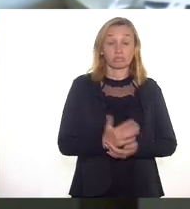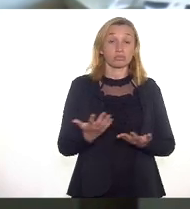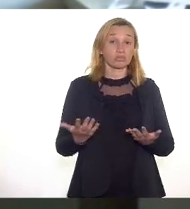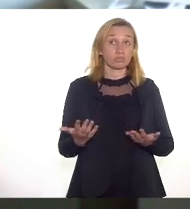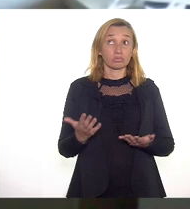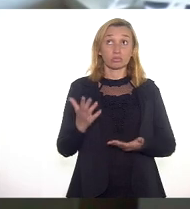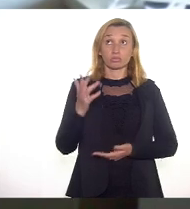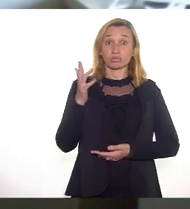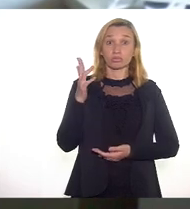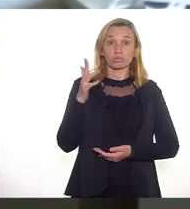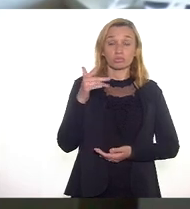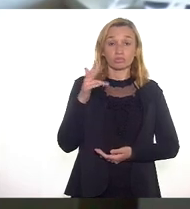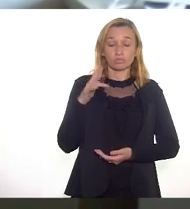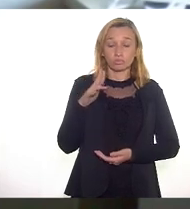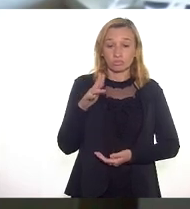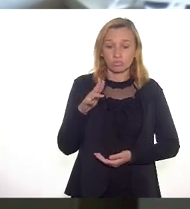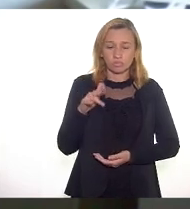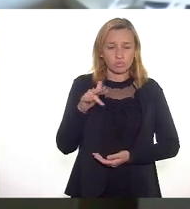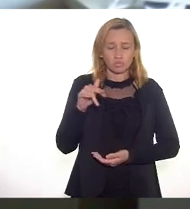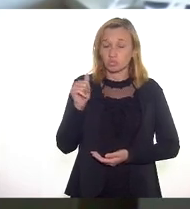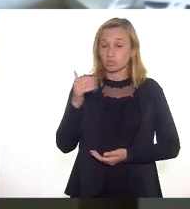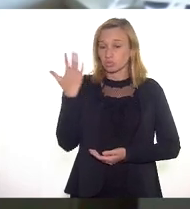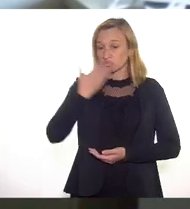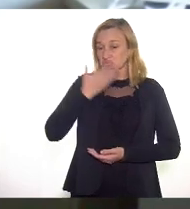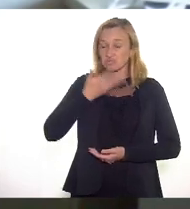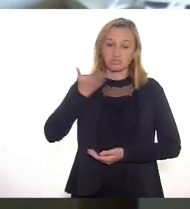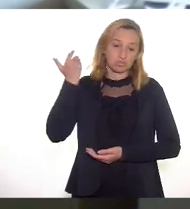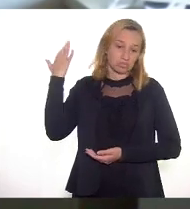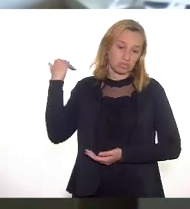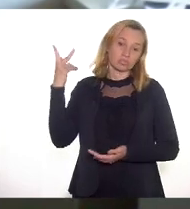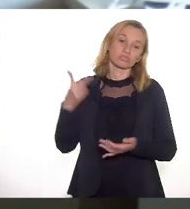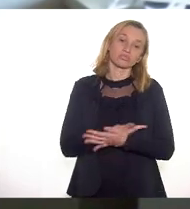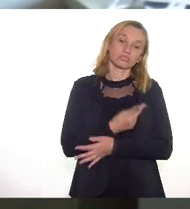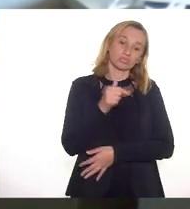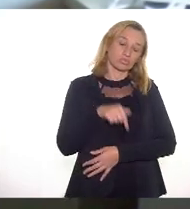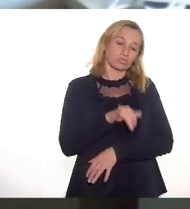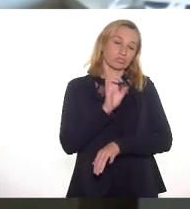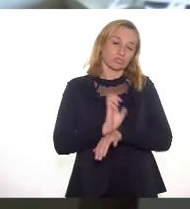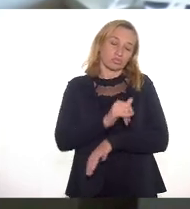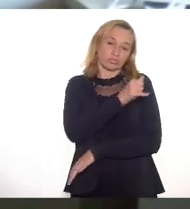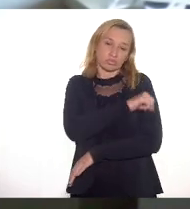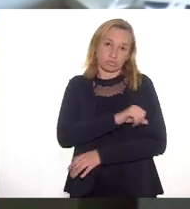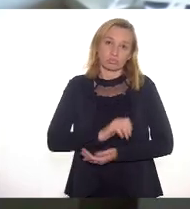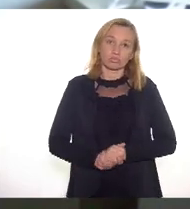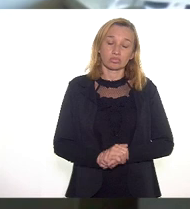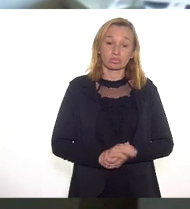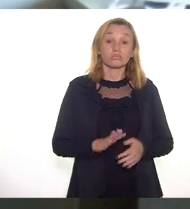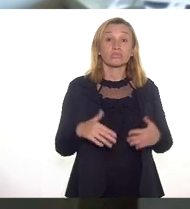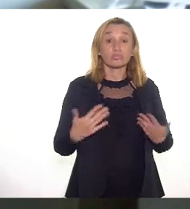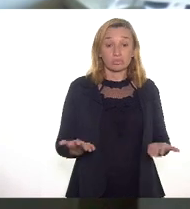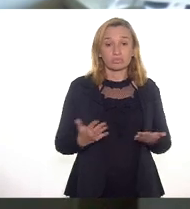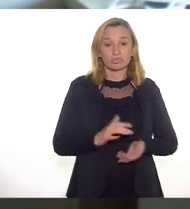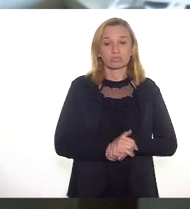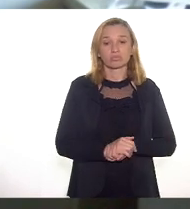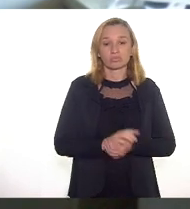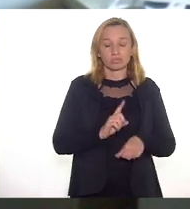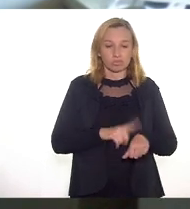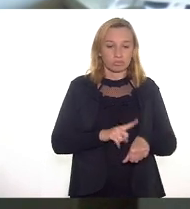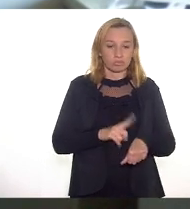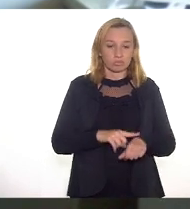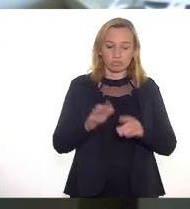que eu jamais tinha visto e está acontecendo também aqui no estado do Rio de Janeiro. Então, na hora que eu rendo as